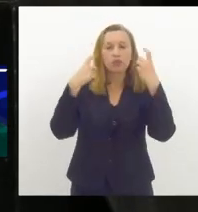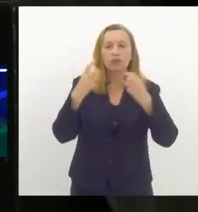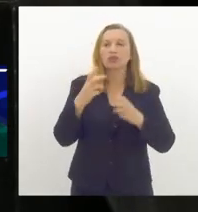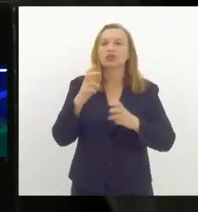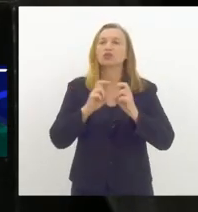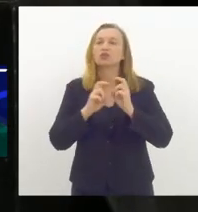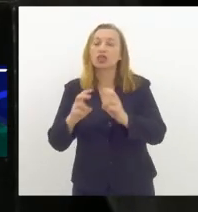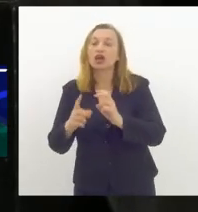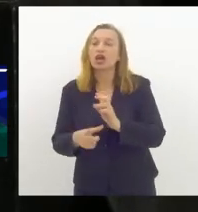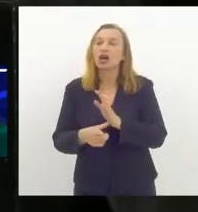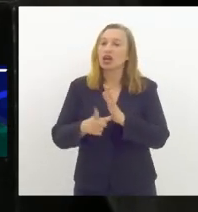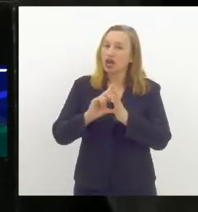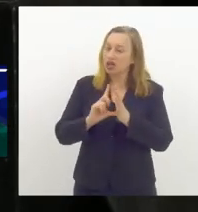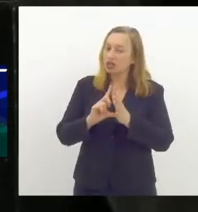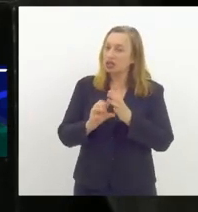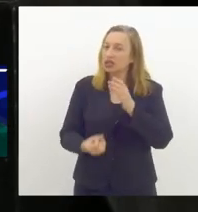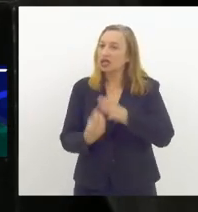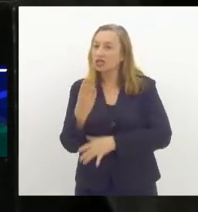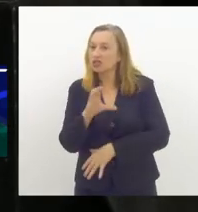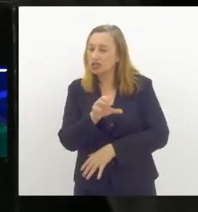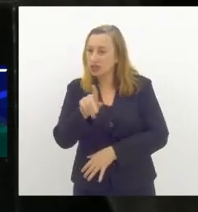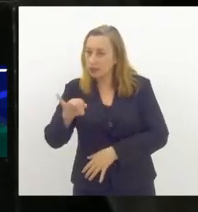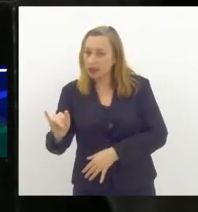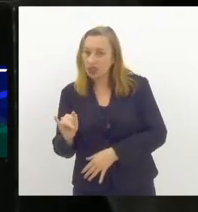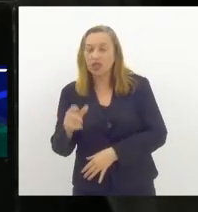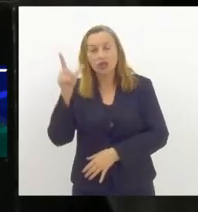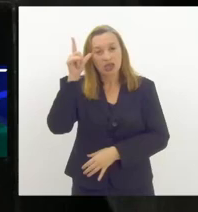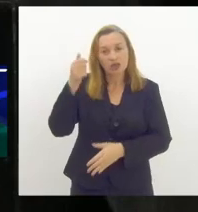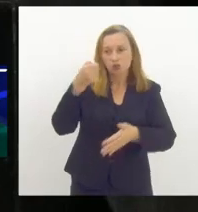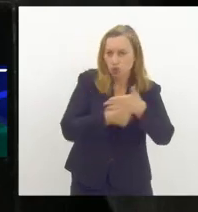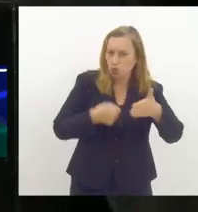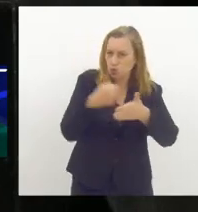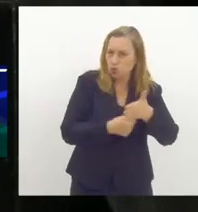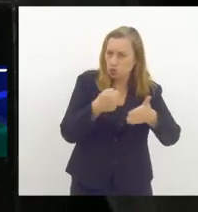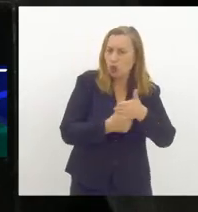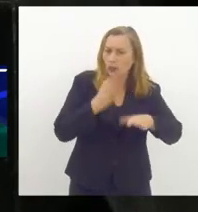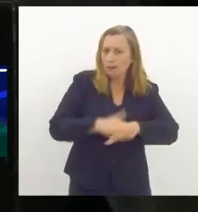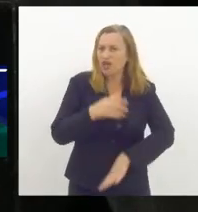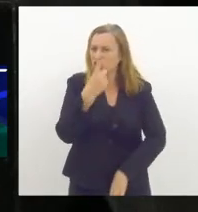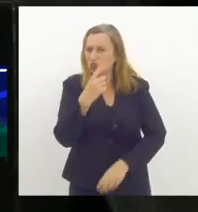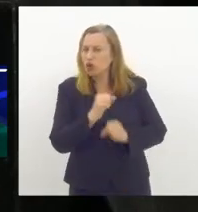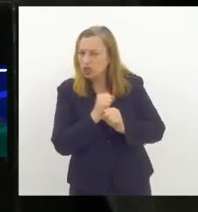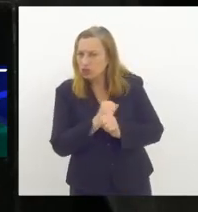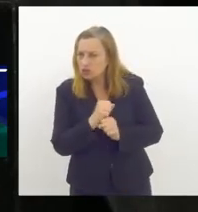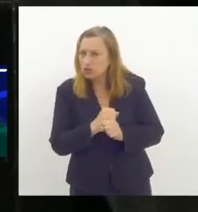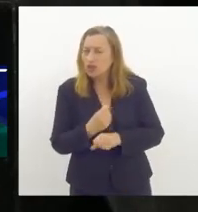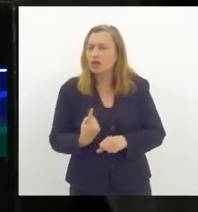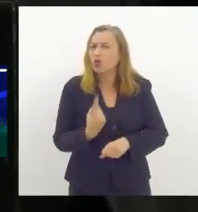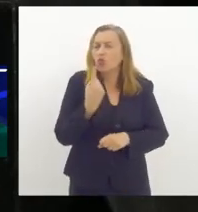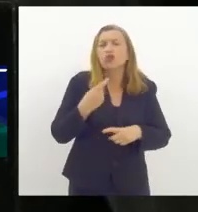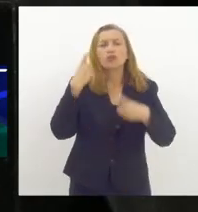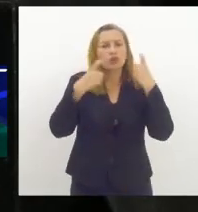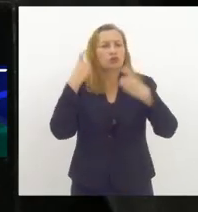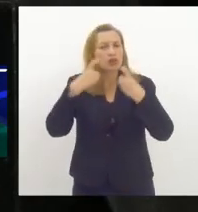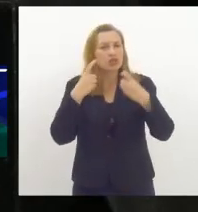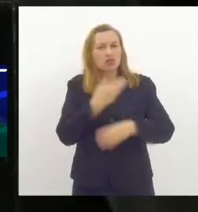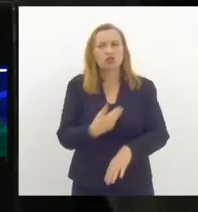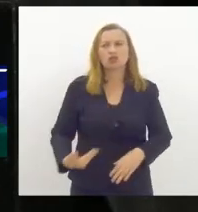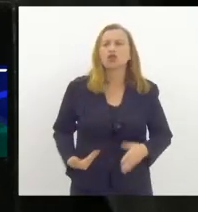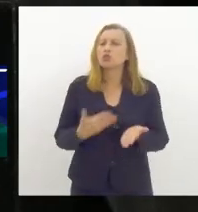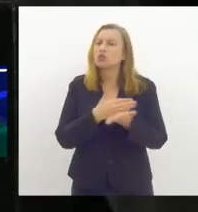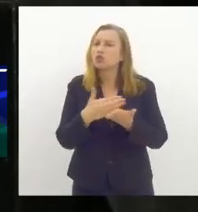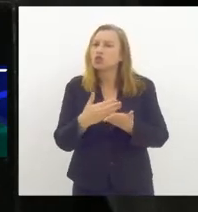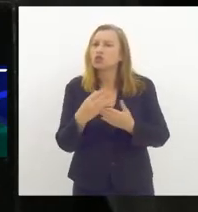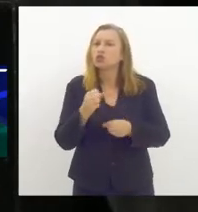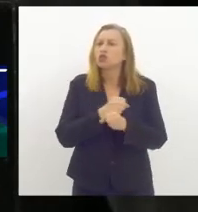antes da instauração da nossa CPI que a Lucinha lutou por ela mais de um ano por mais de um ano mas a única preocupação do Governador Nunes